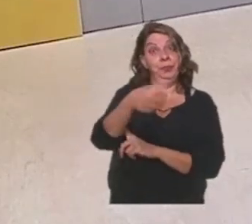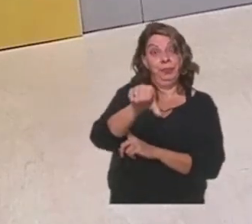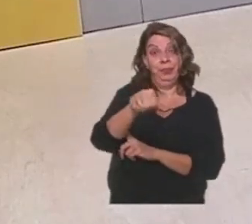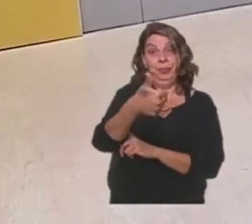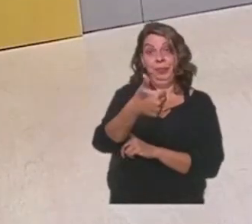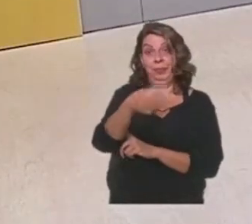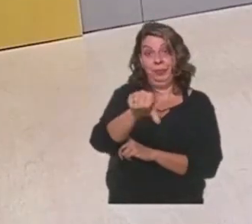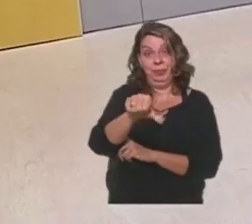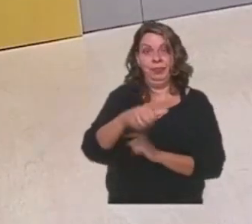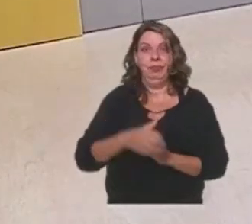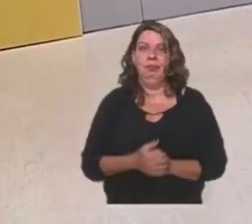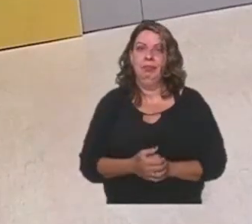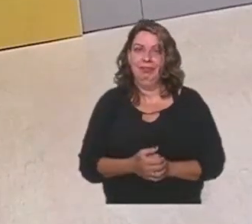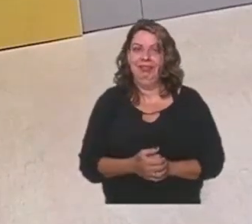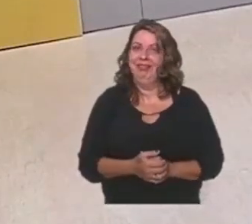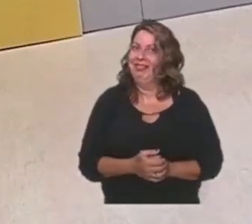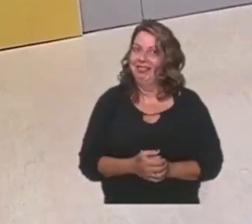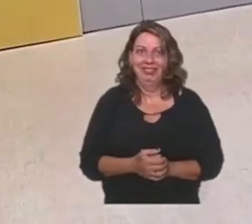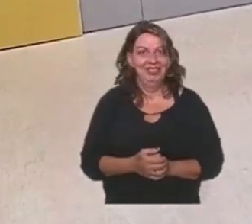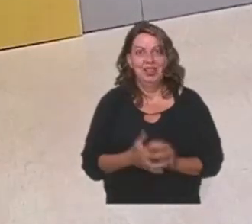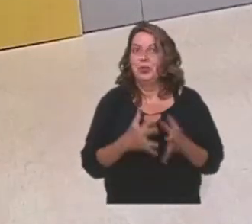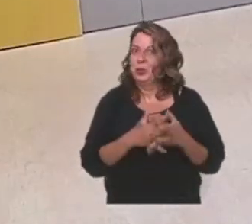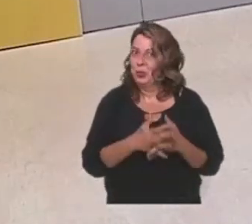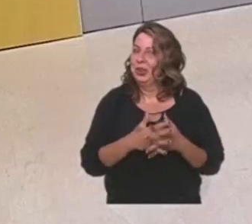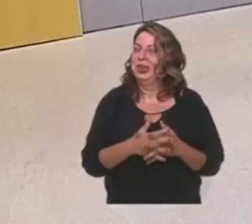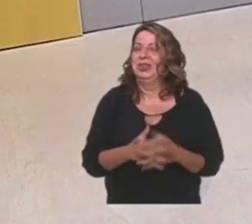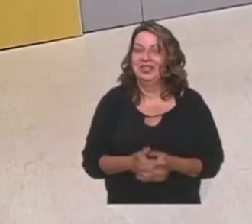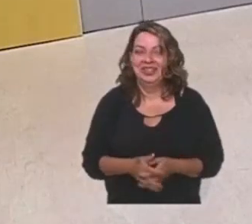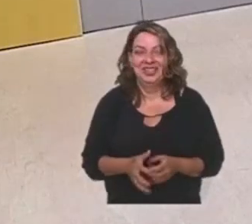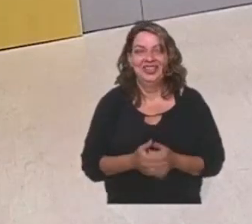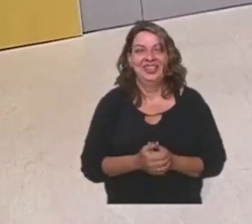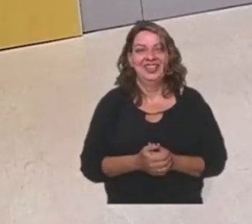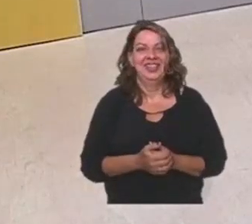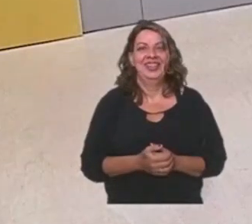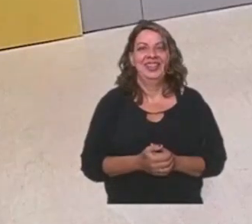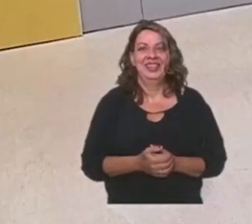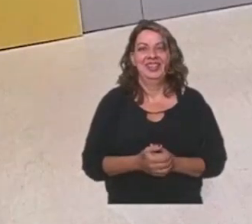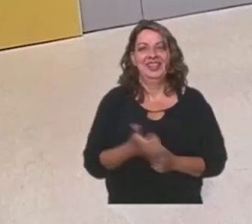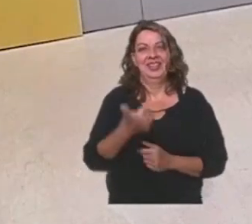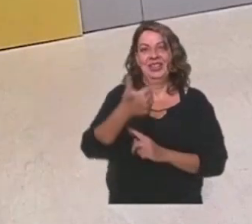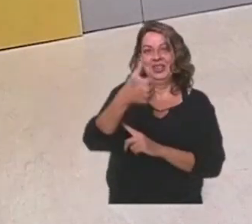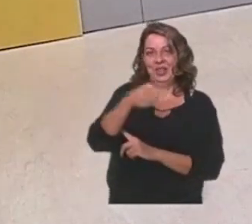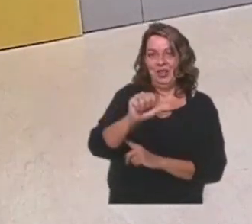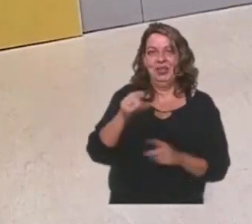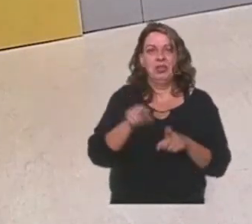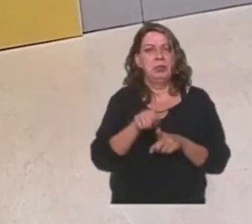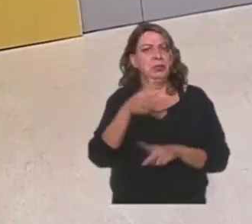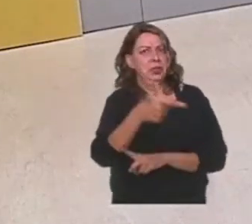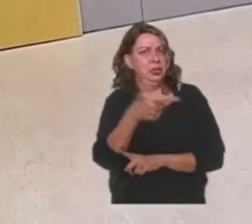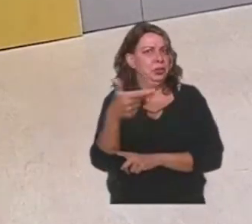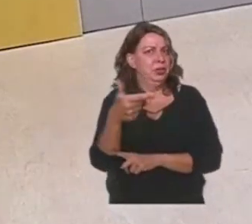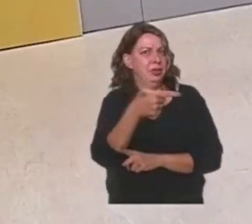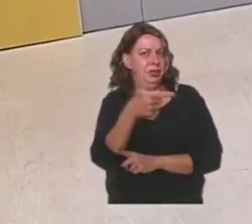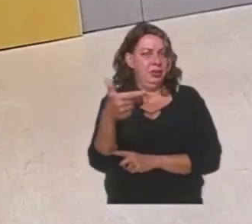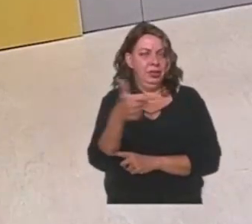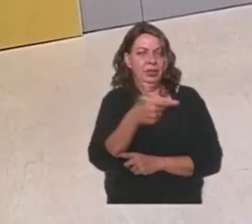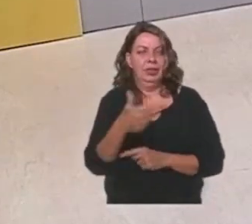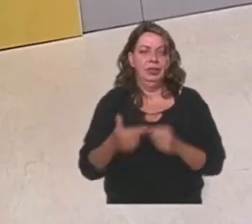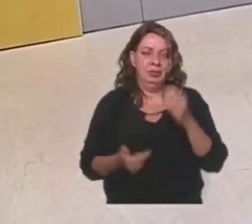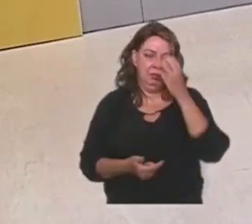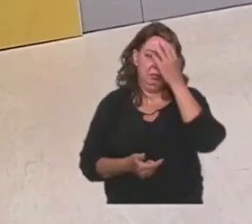19, 19, marque 19, marque, marque, marque, 19 já foi, 22 agora, é o